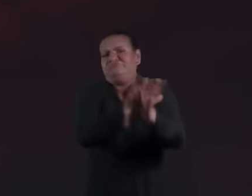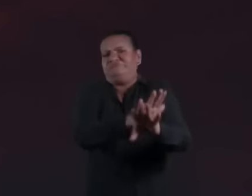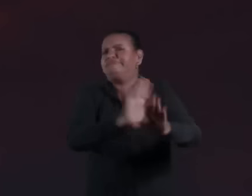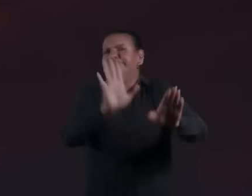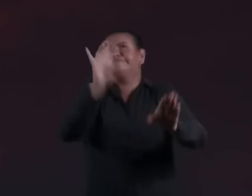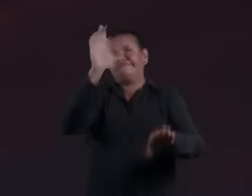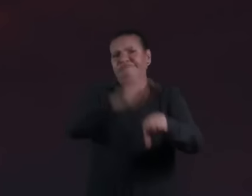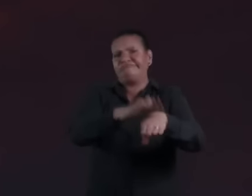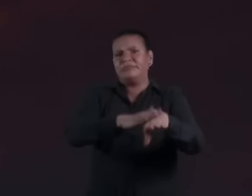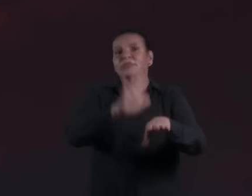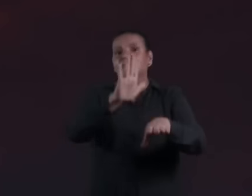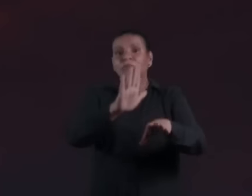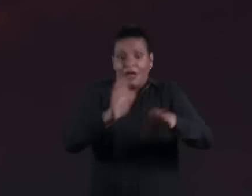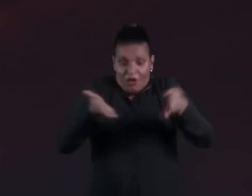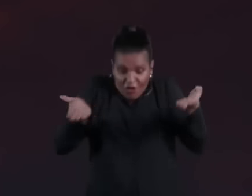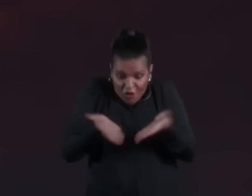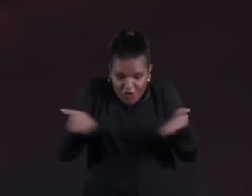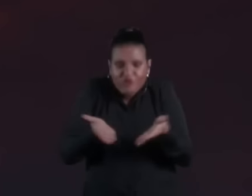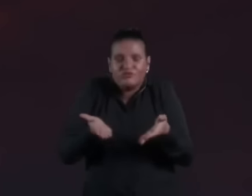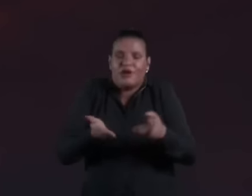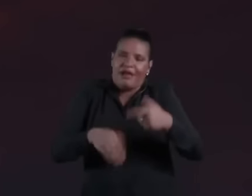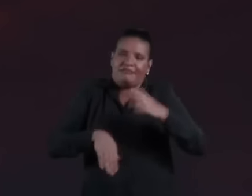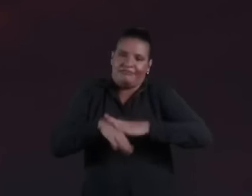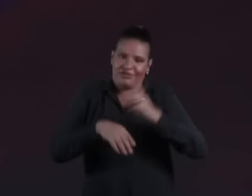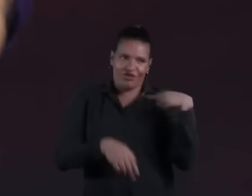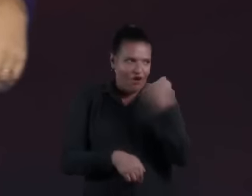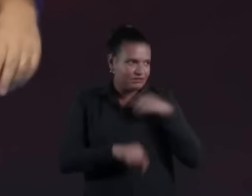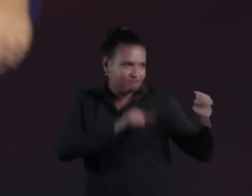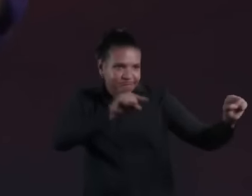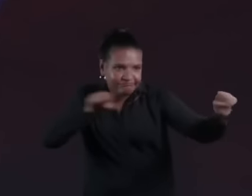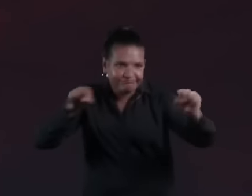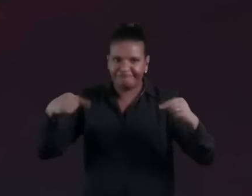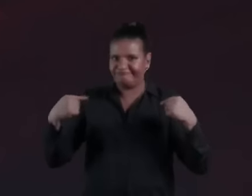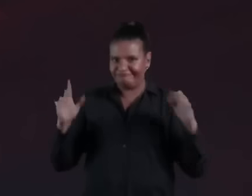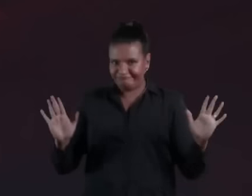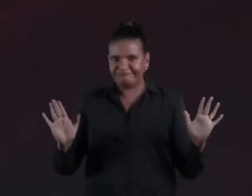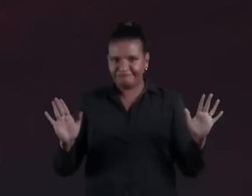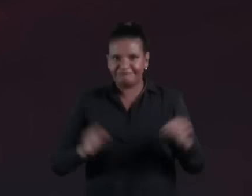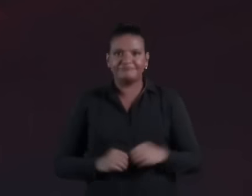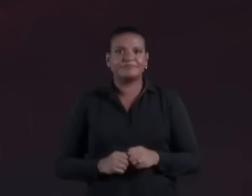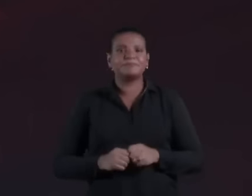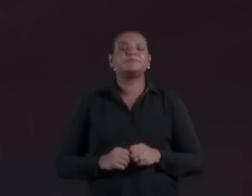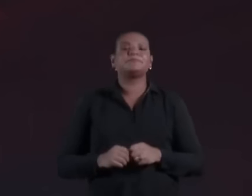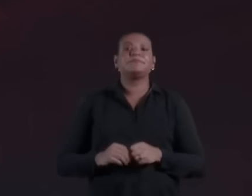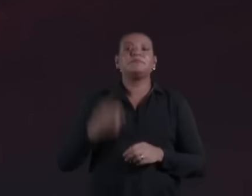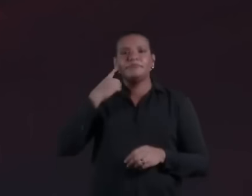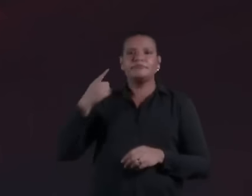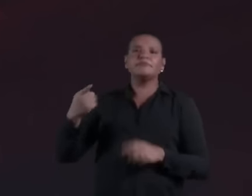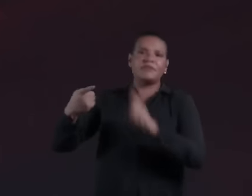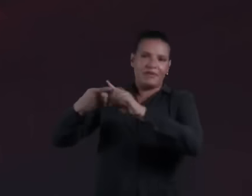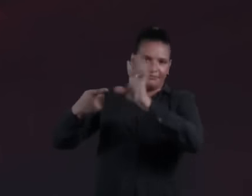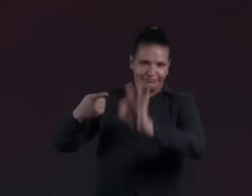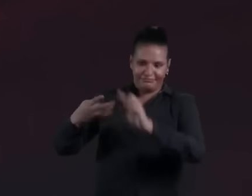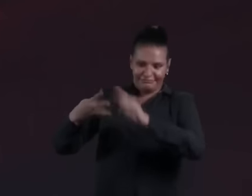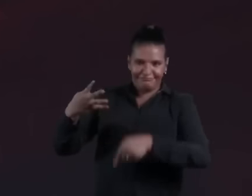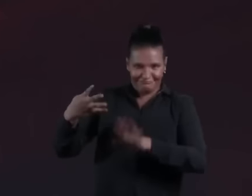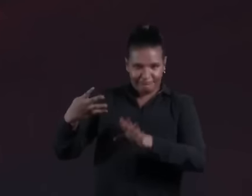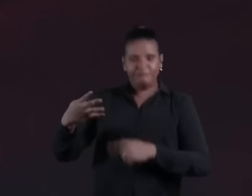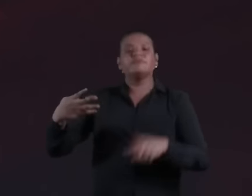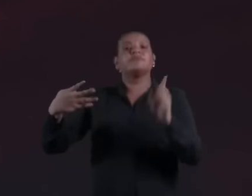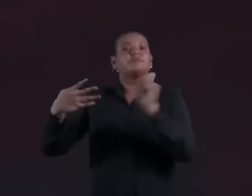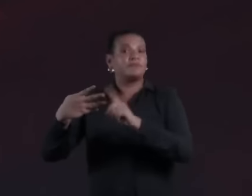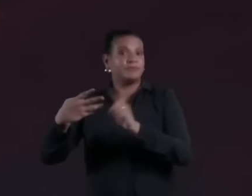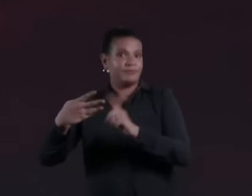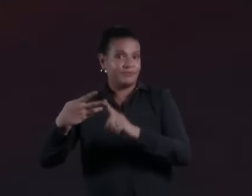presente diz respeito a nós a segunda chave que Paulo dá aqui em romanos 13 é que nós